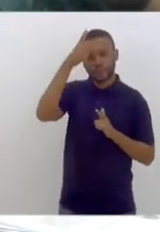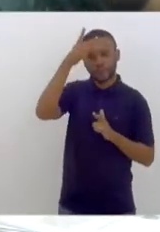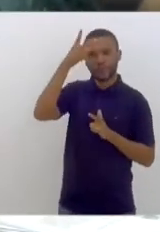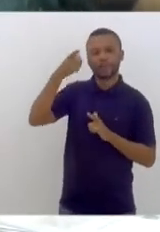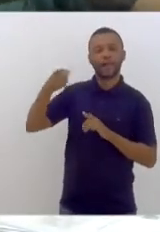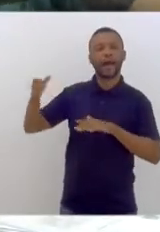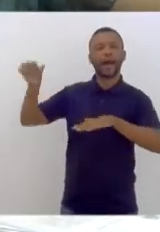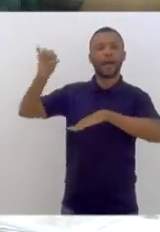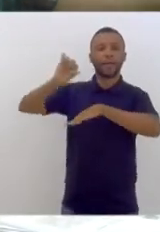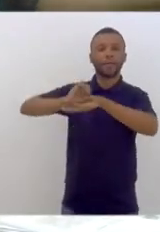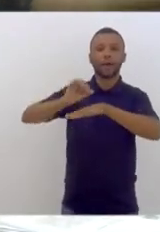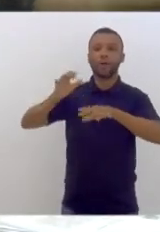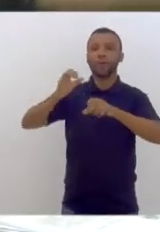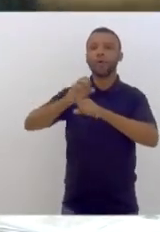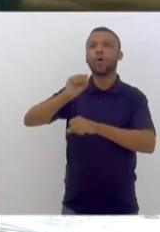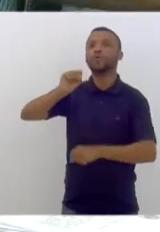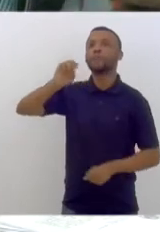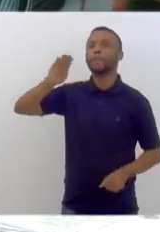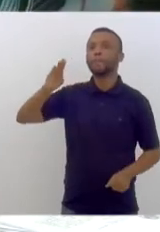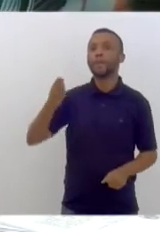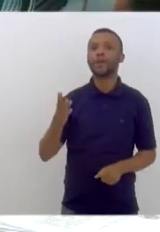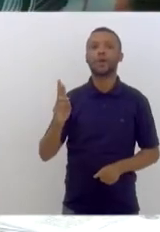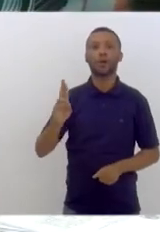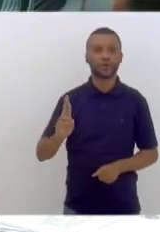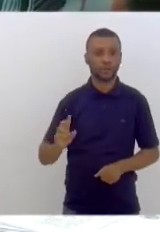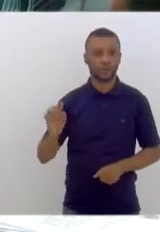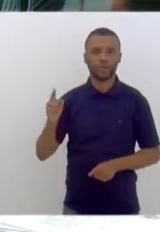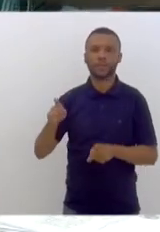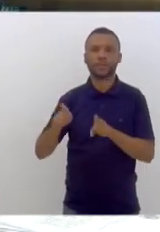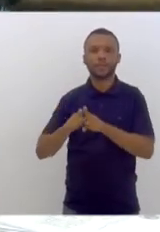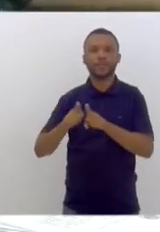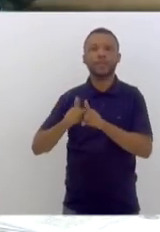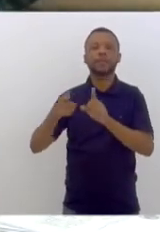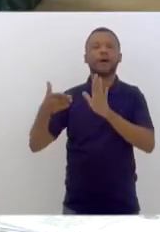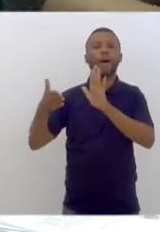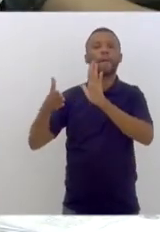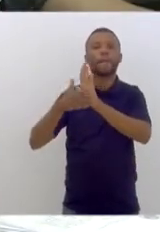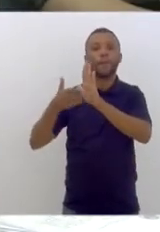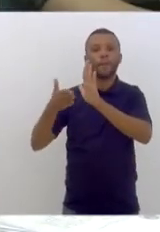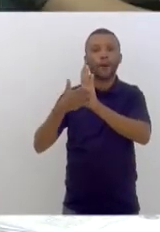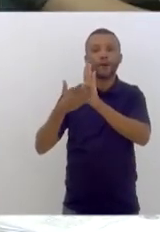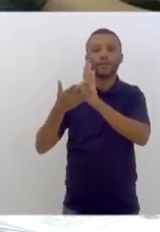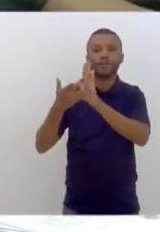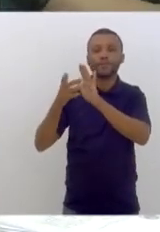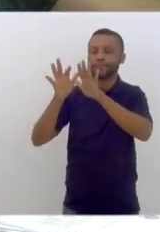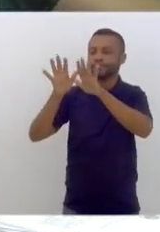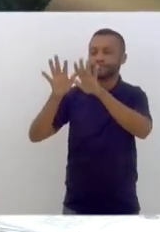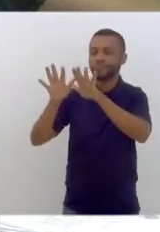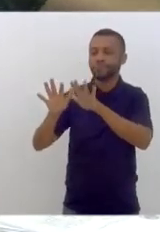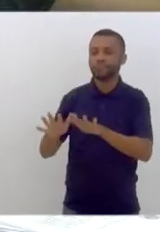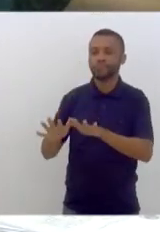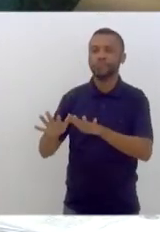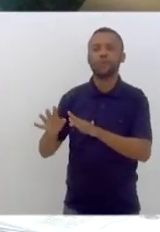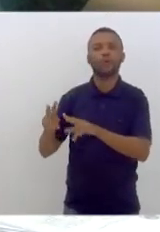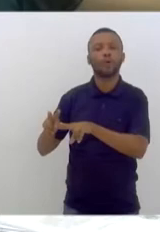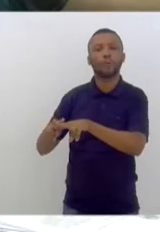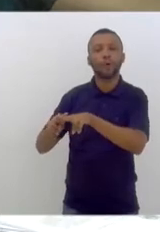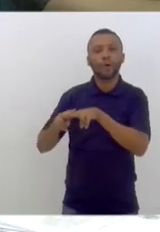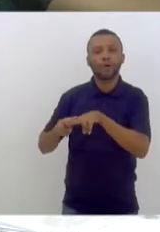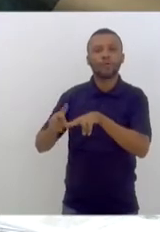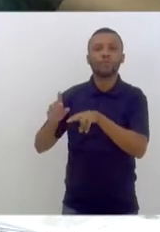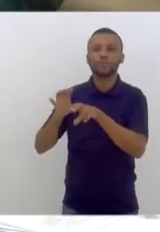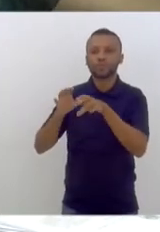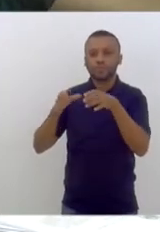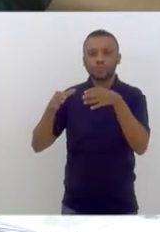8 bilhões, e lá teria também uma proposta redacional, função de um grupo de trabalho que eu,